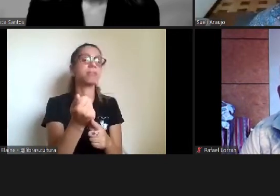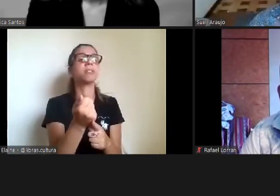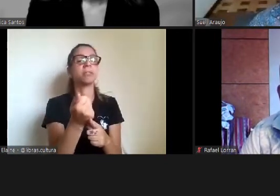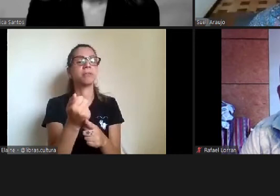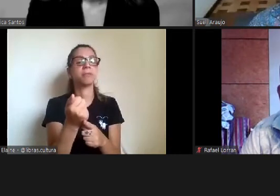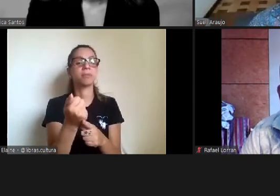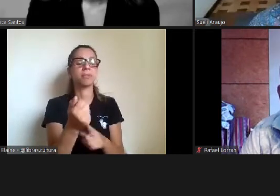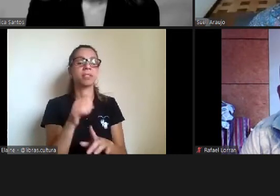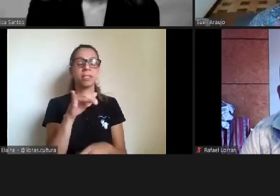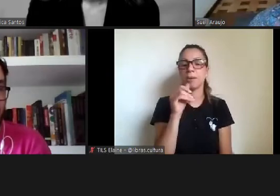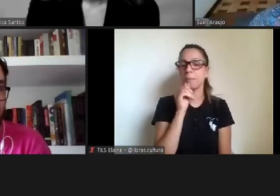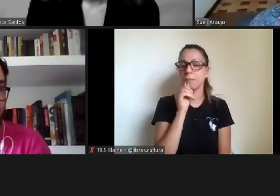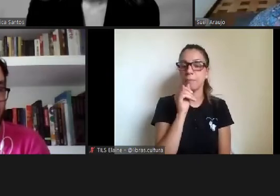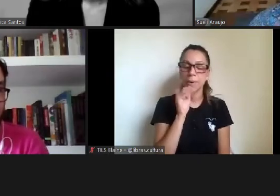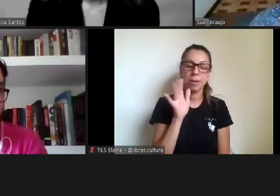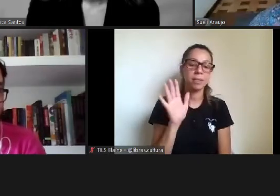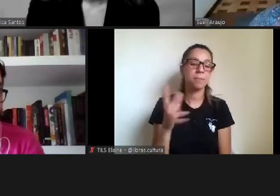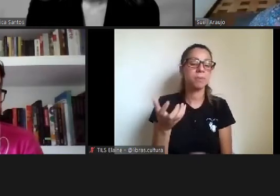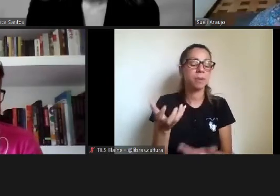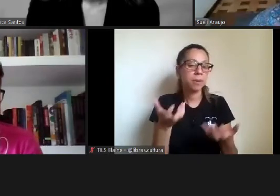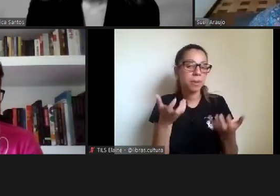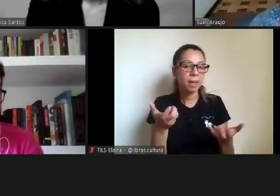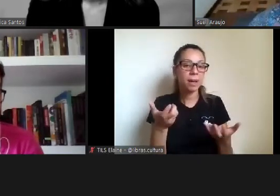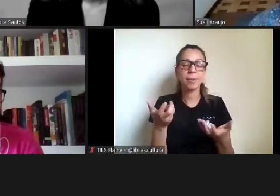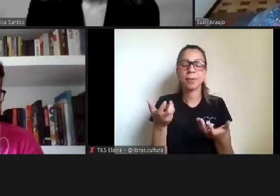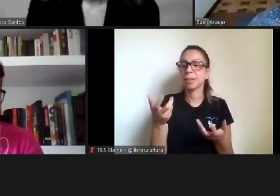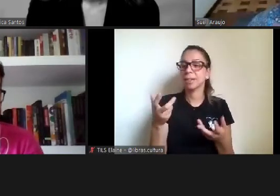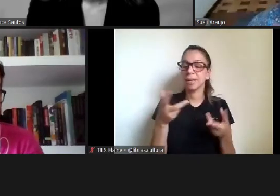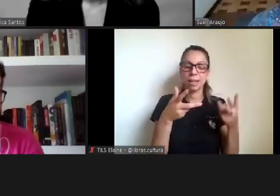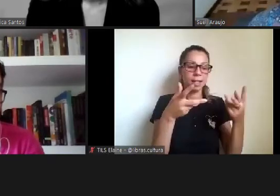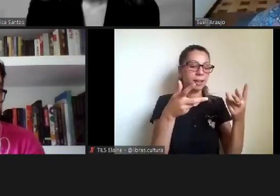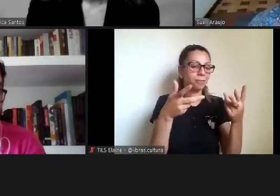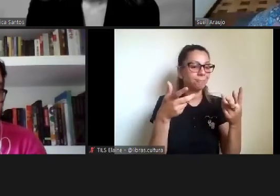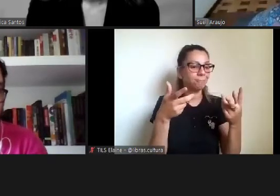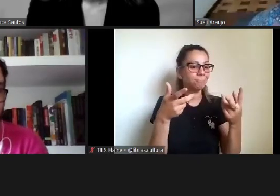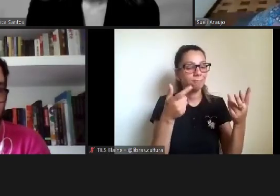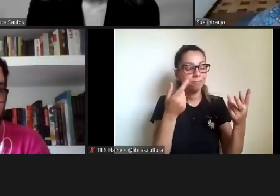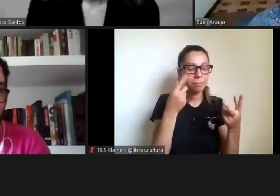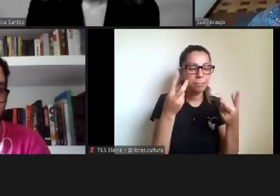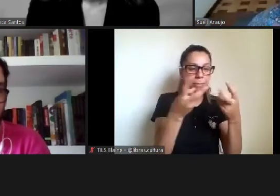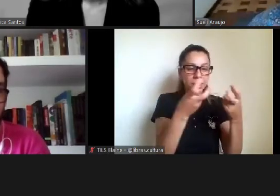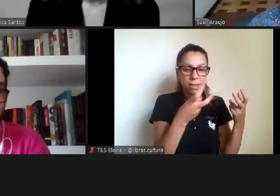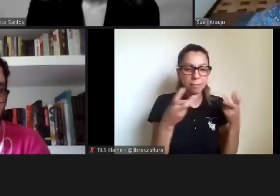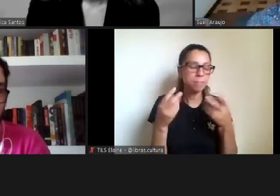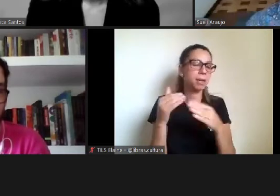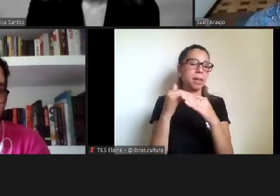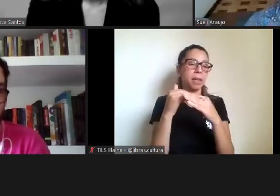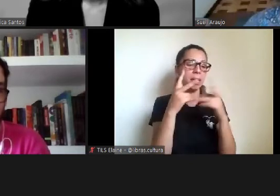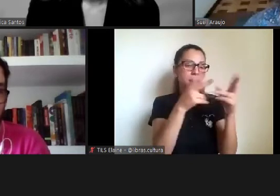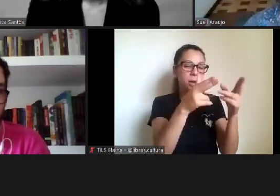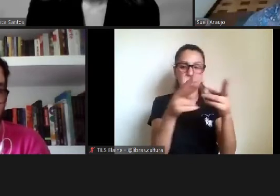se a gente pudesse pegar um ponto em comum em todos, eu acho que está sendo esse, assim,